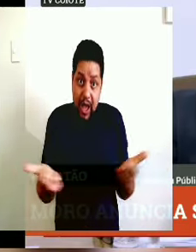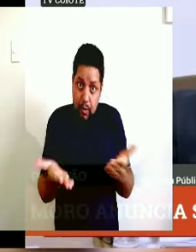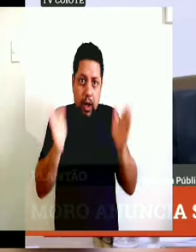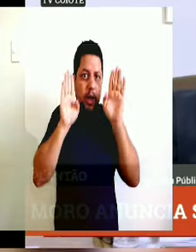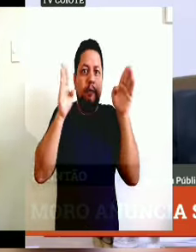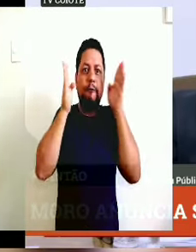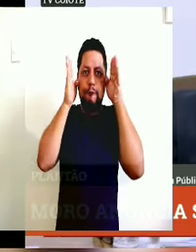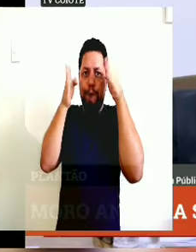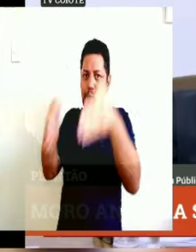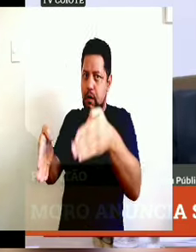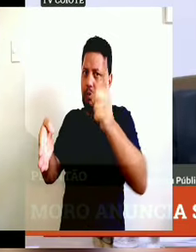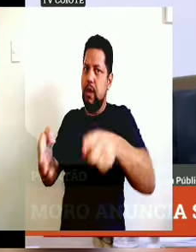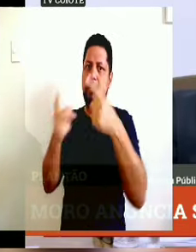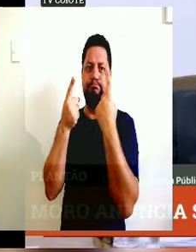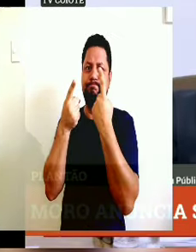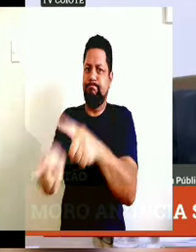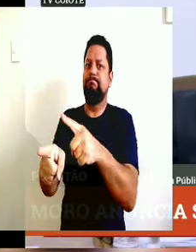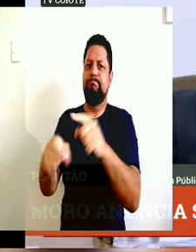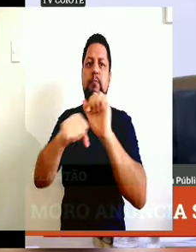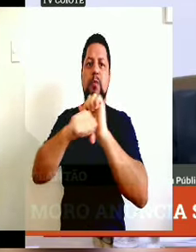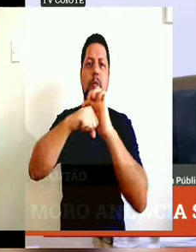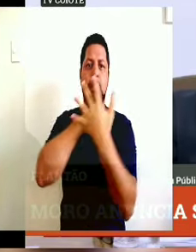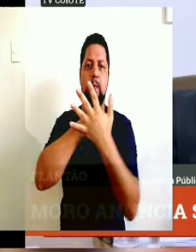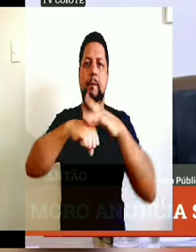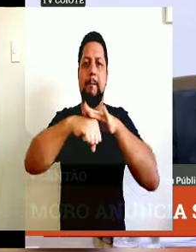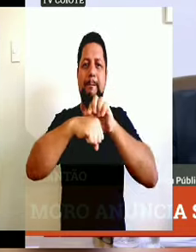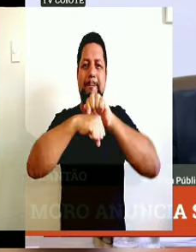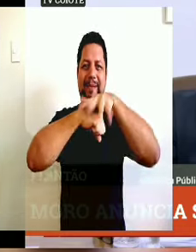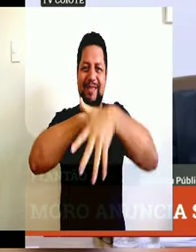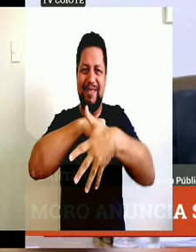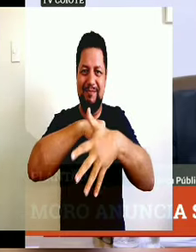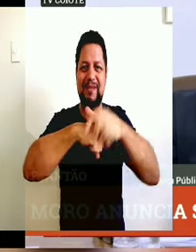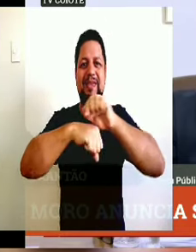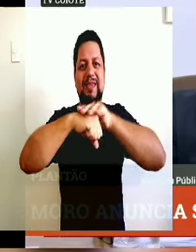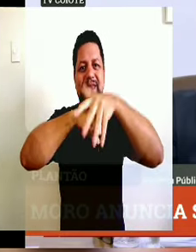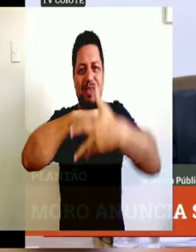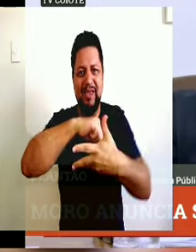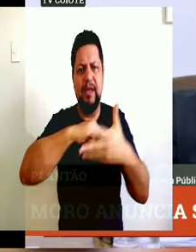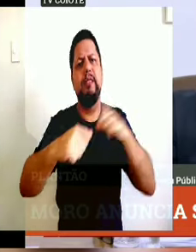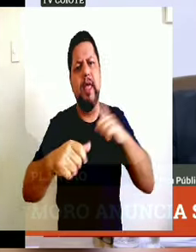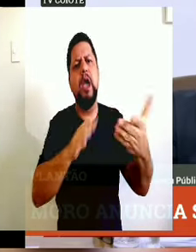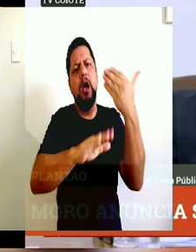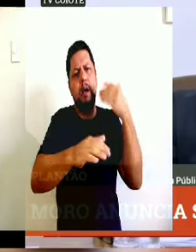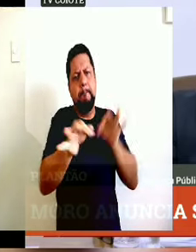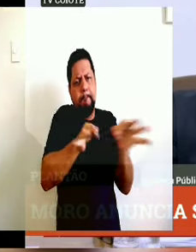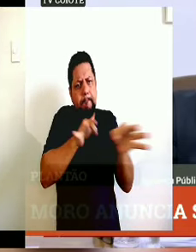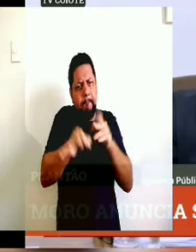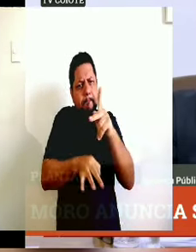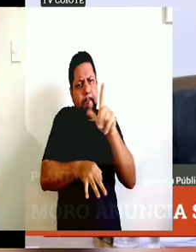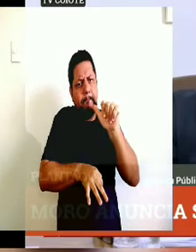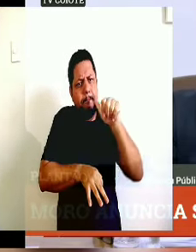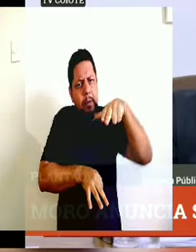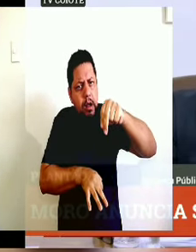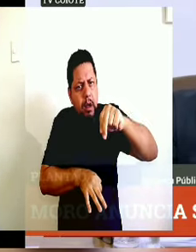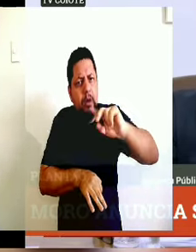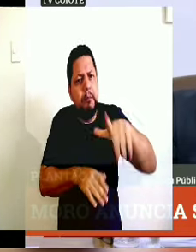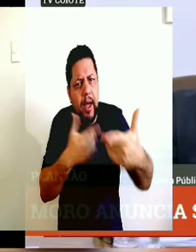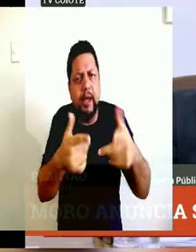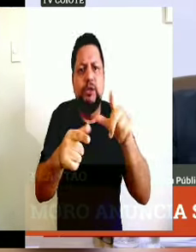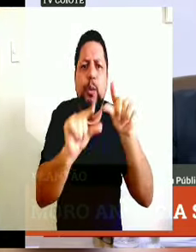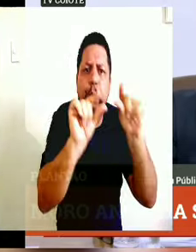pandemia. Isso prejudicou um pouco os planos em curso, embora eles continuassem. Mas estamos cuidando principalmente de